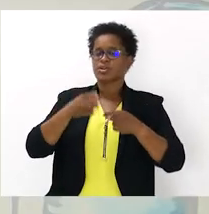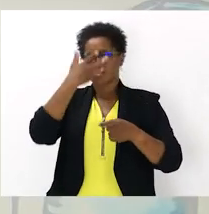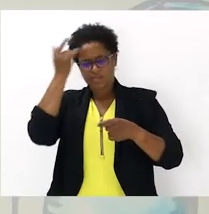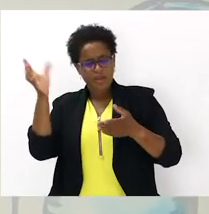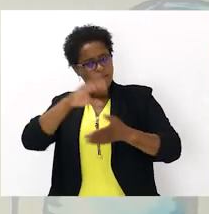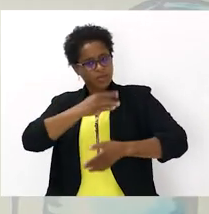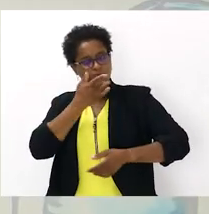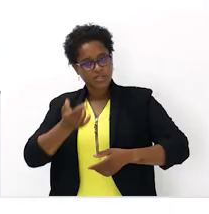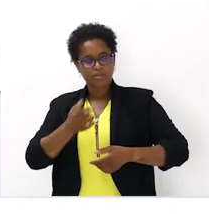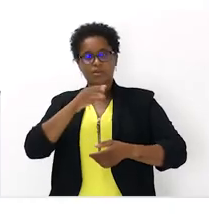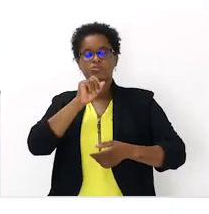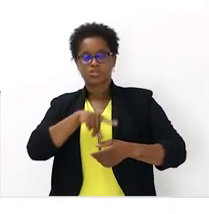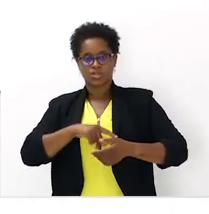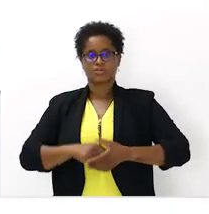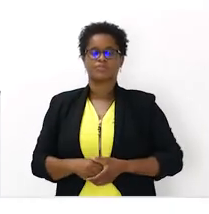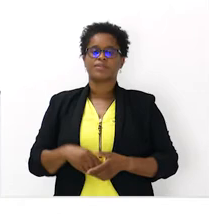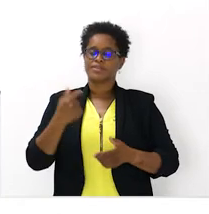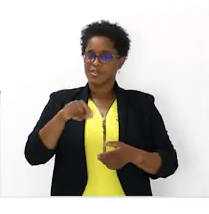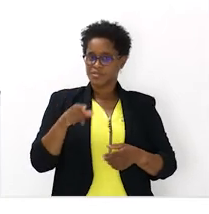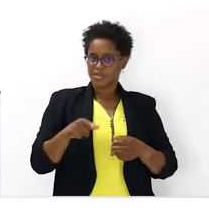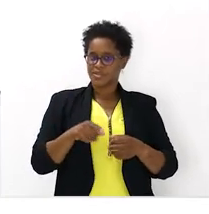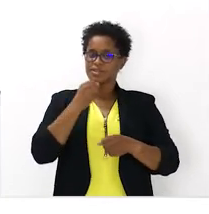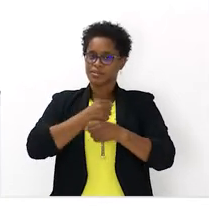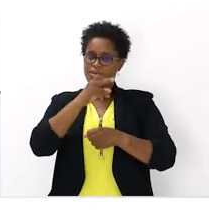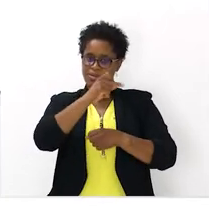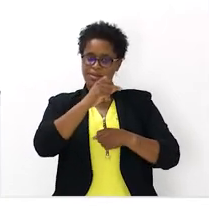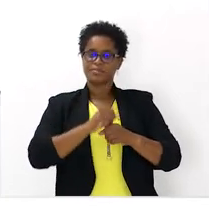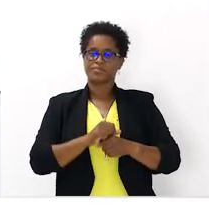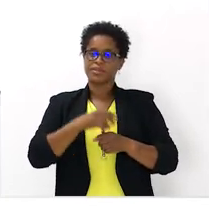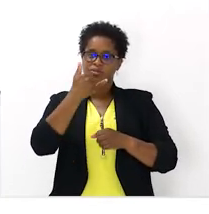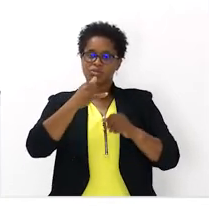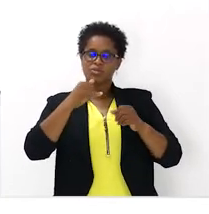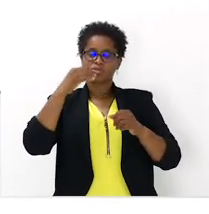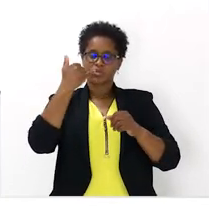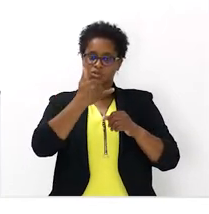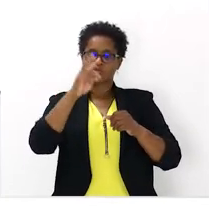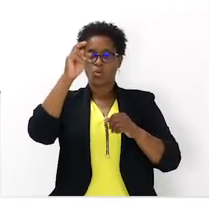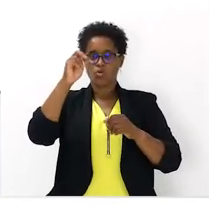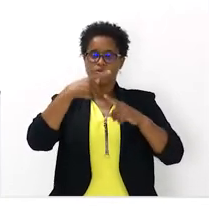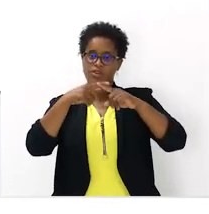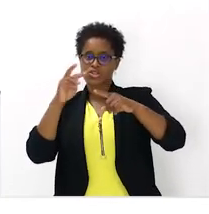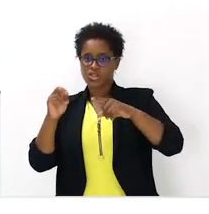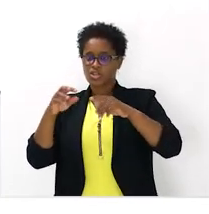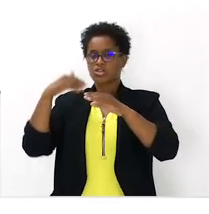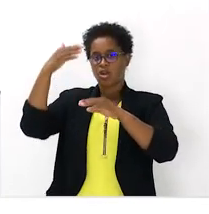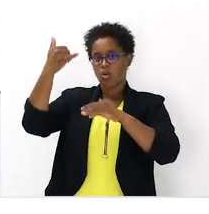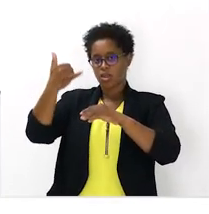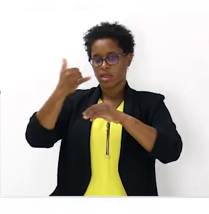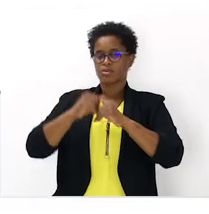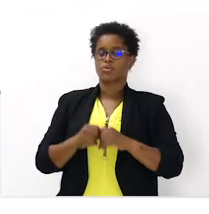o mais possível. Temos aqui, exercício A, 2 ao cubo vezes 3 ao